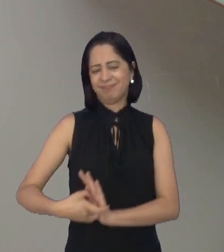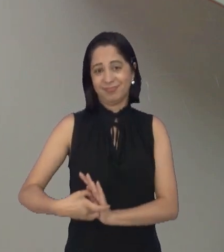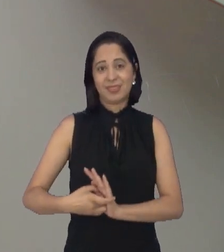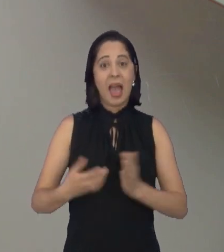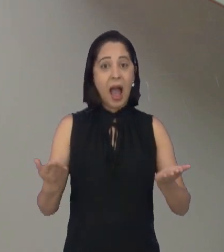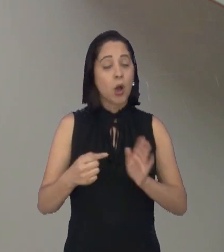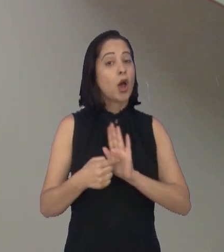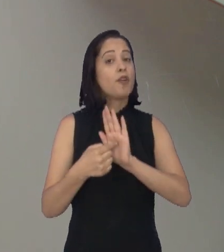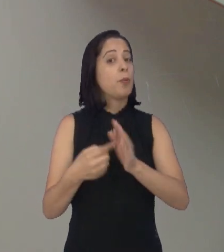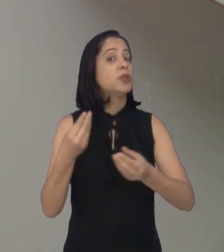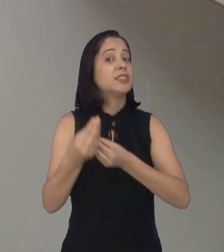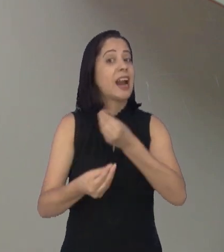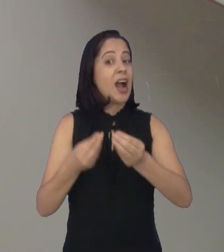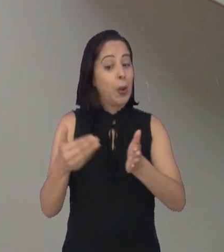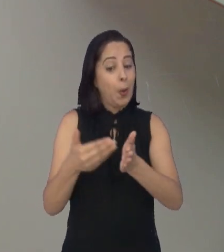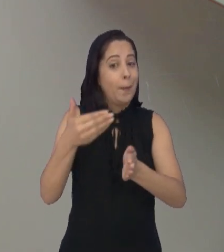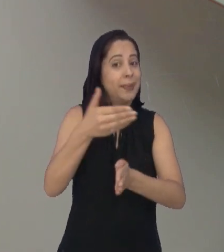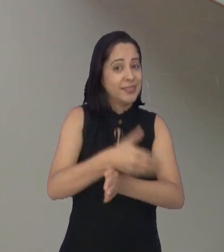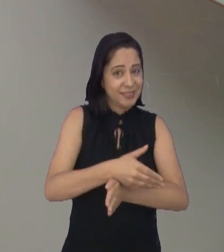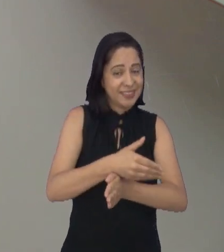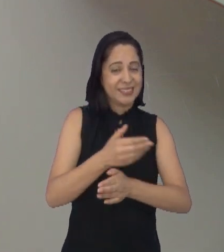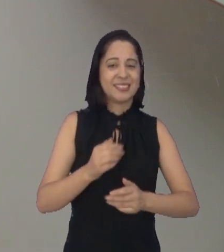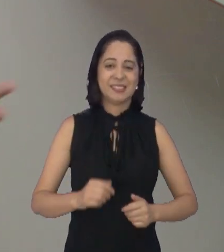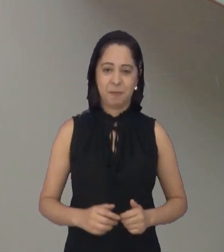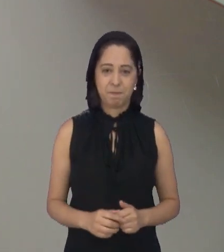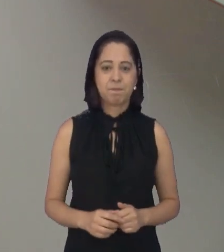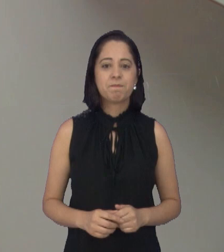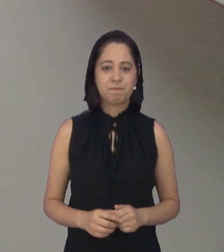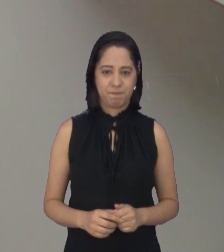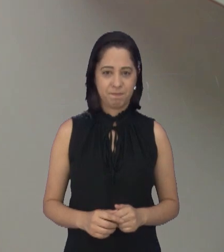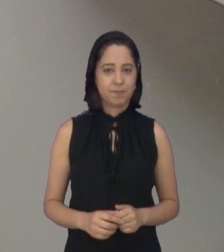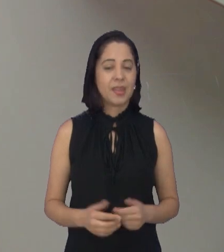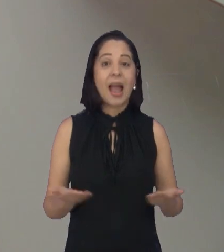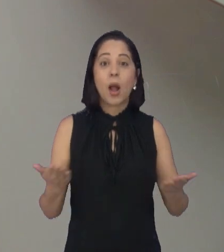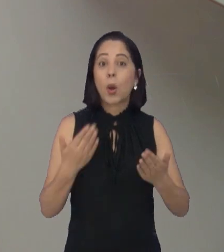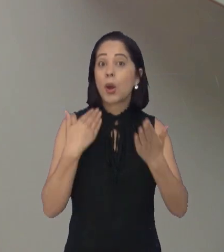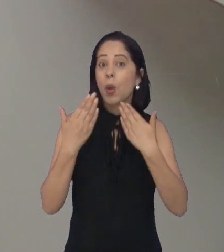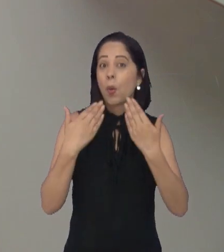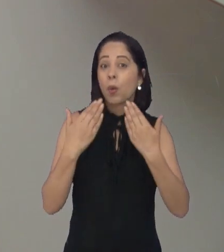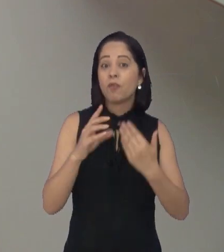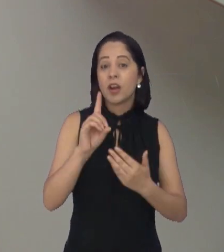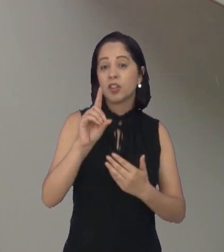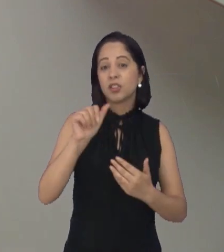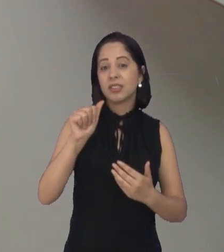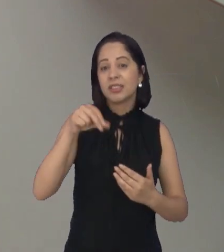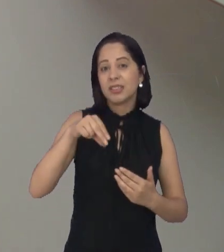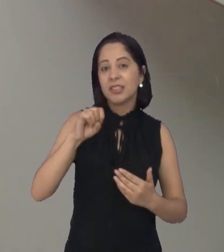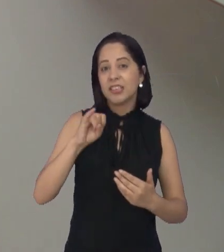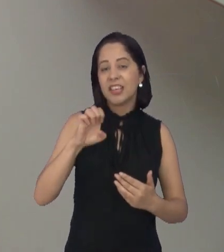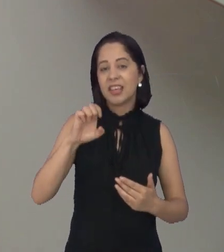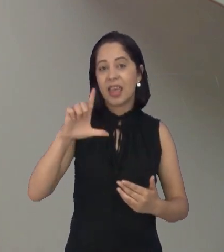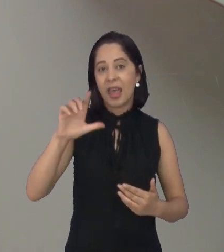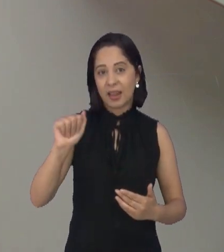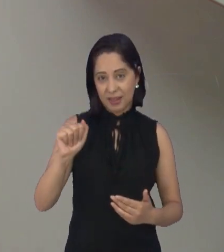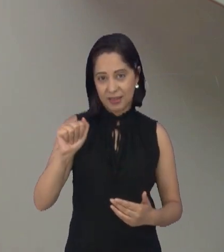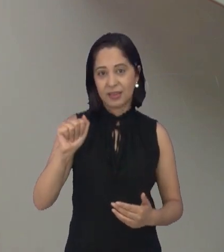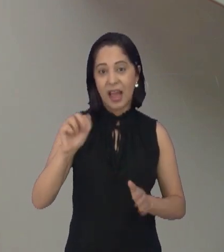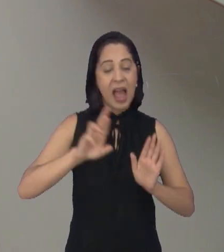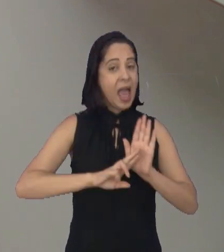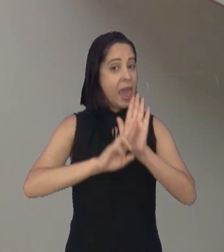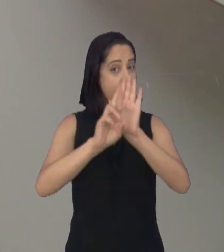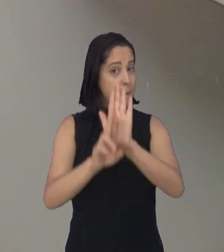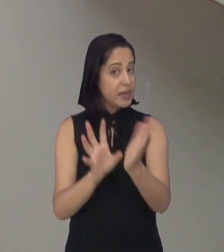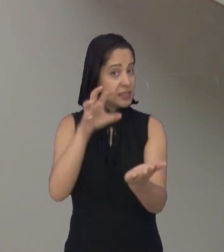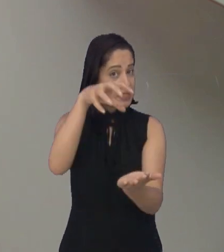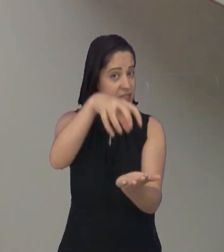como superar aqui no De Bem com Você. E agora eu converso com a Daniela Gurgel, que é porta-voz do